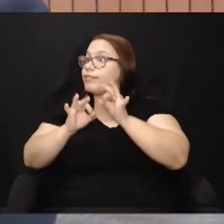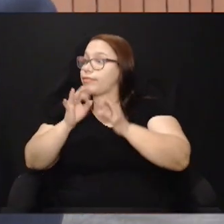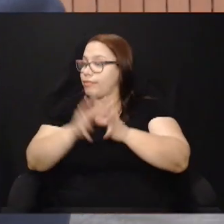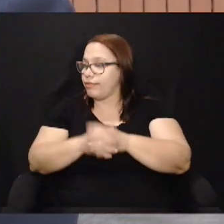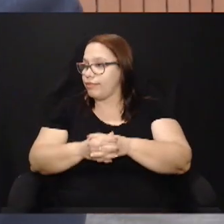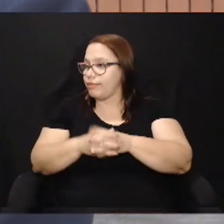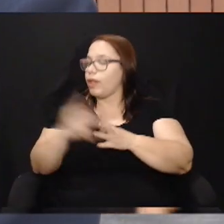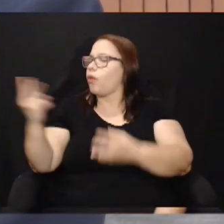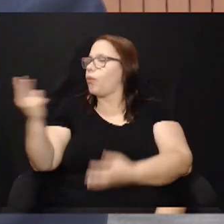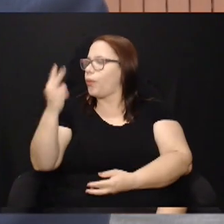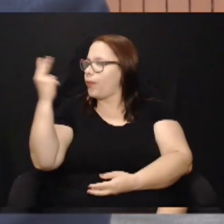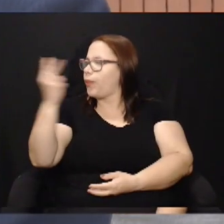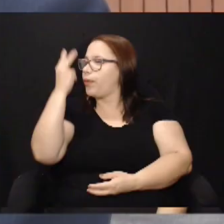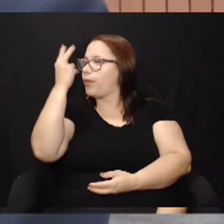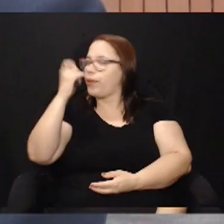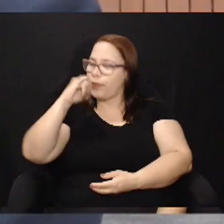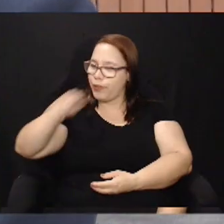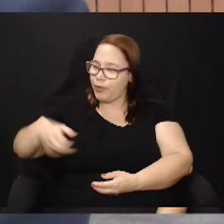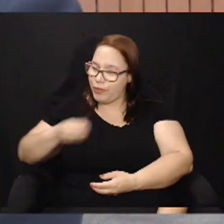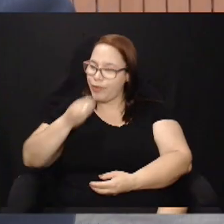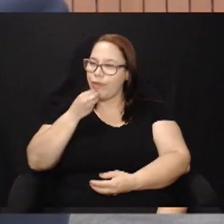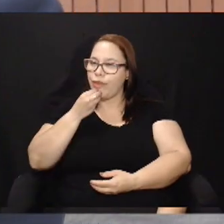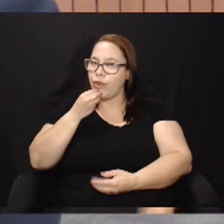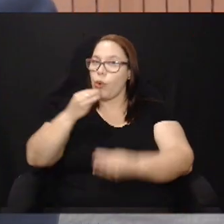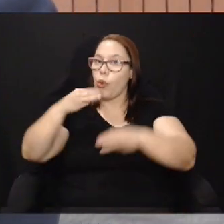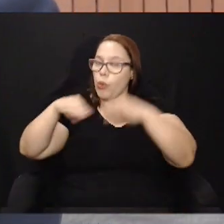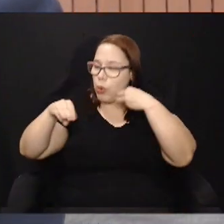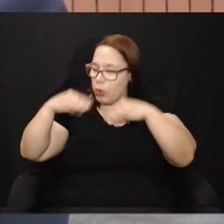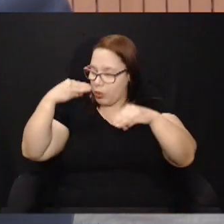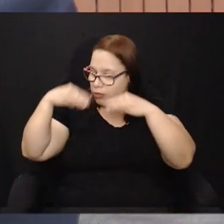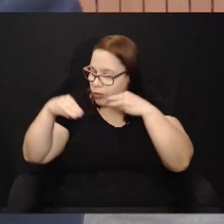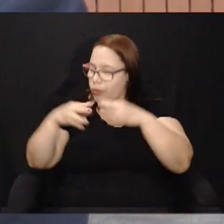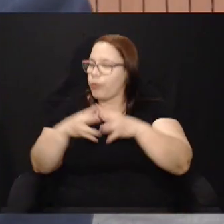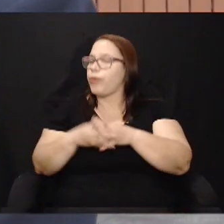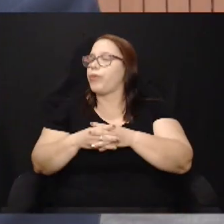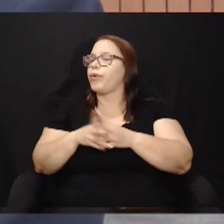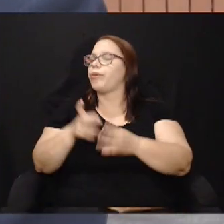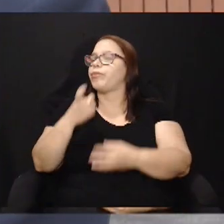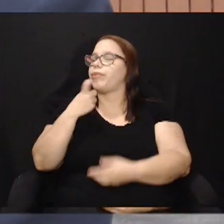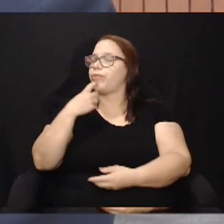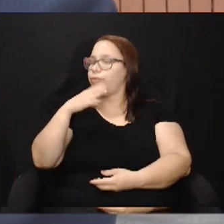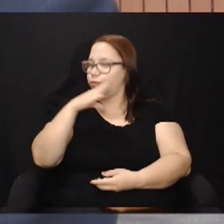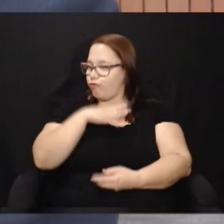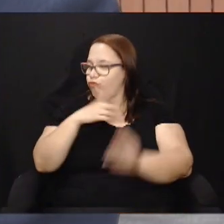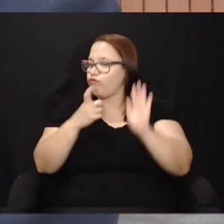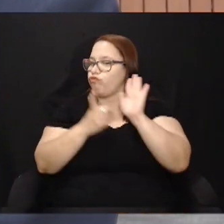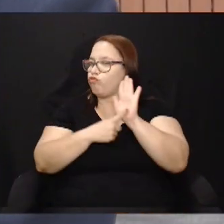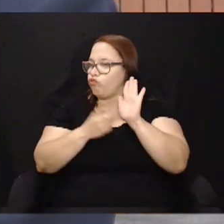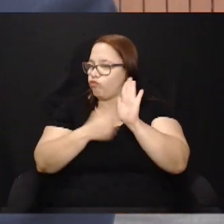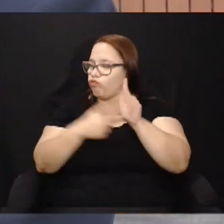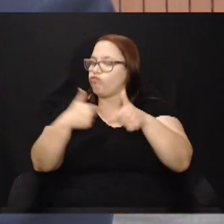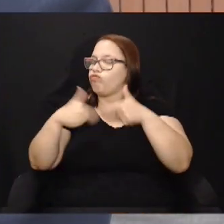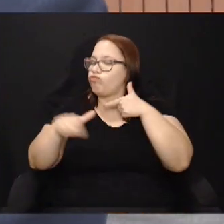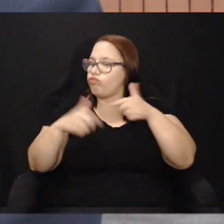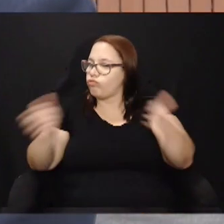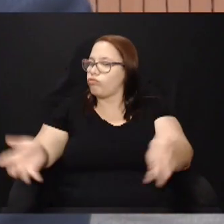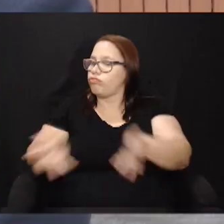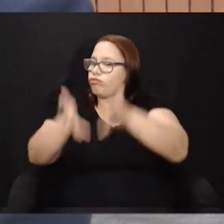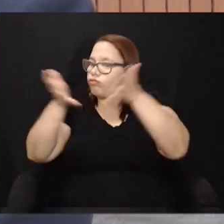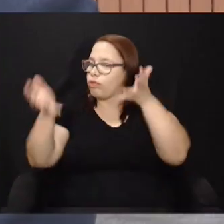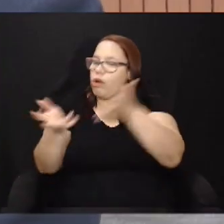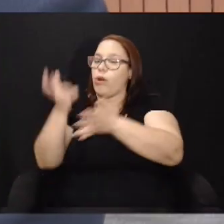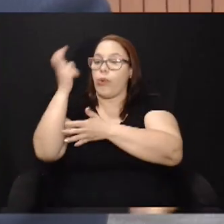dar oportunidade para os músicos de Campinas, né, mostrarem o trabalho, fomentando inclusive a cultura, a